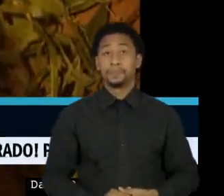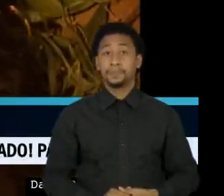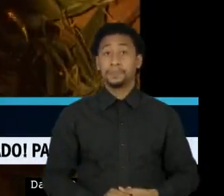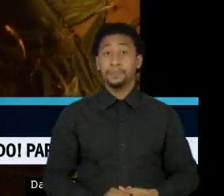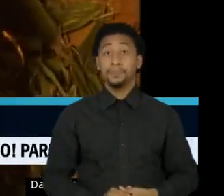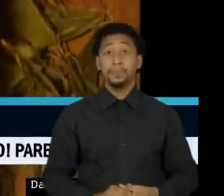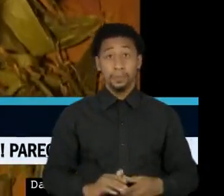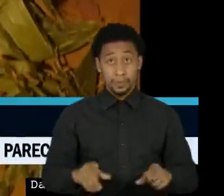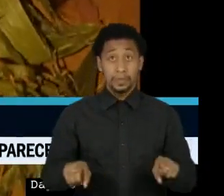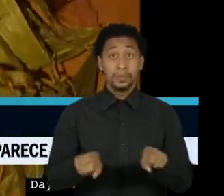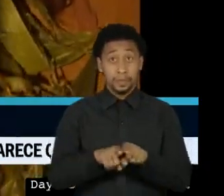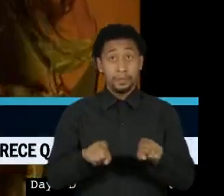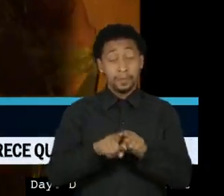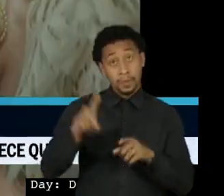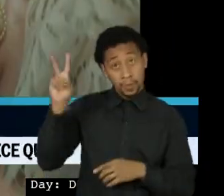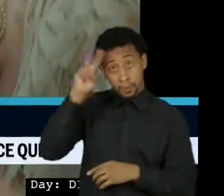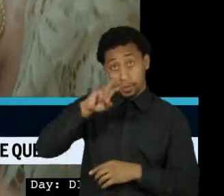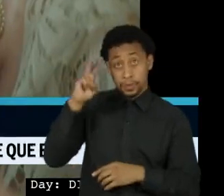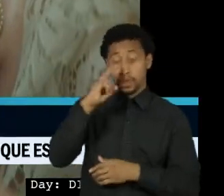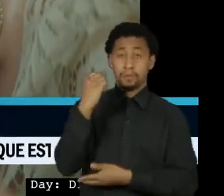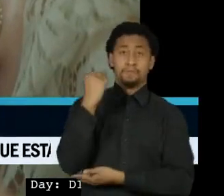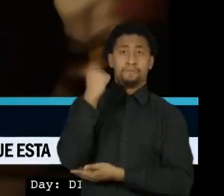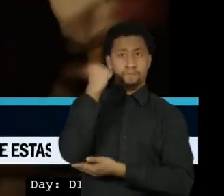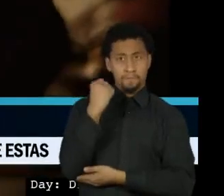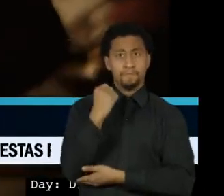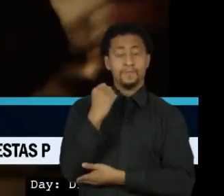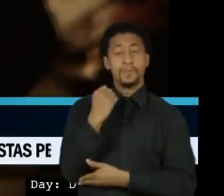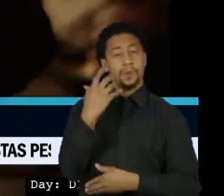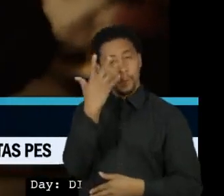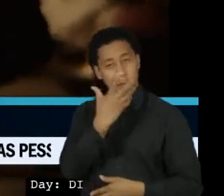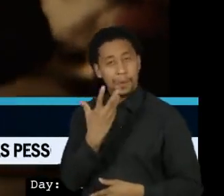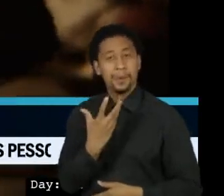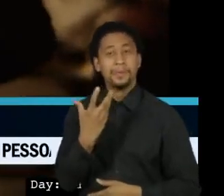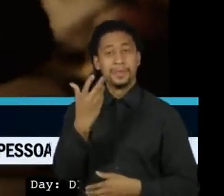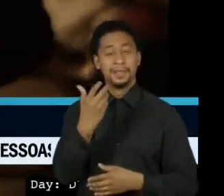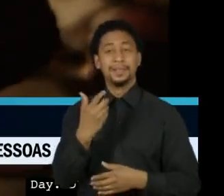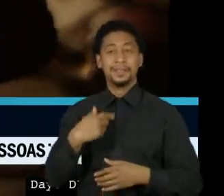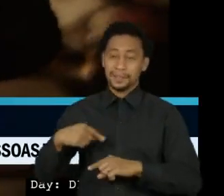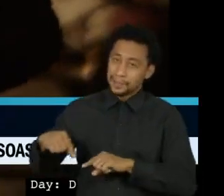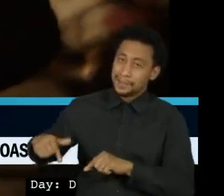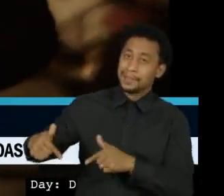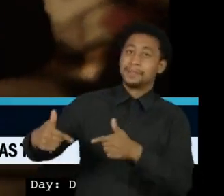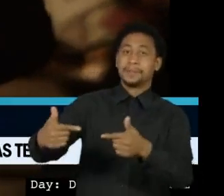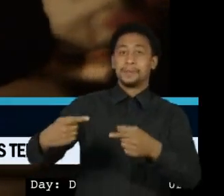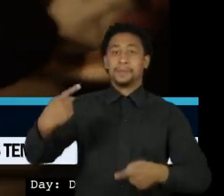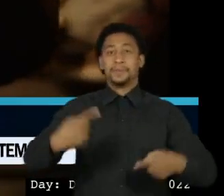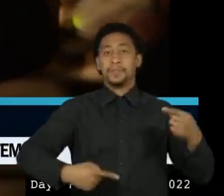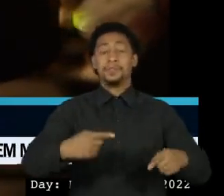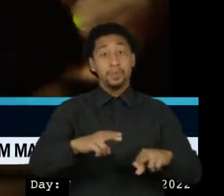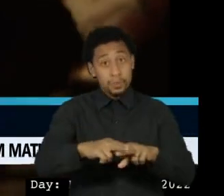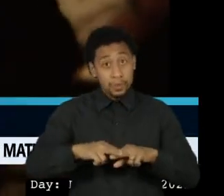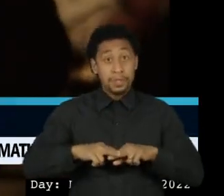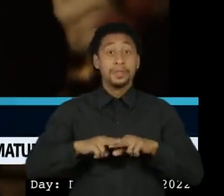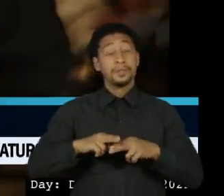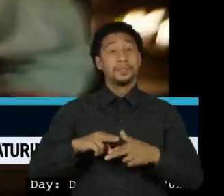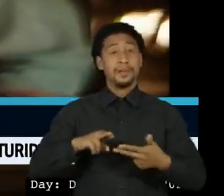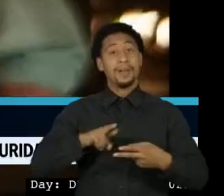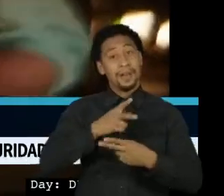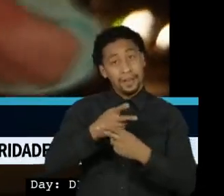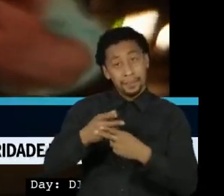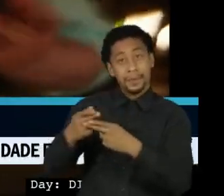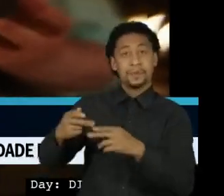também uma história de resistência de romance de tramas políticas conheci o nome plural da